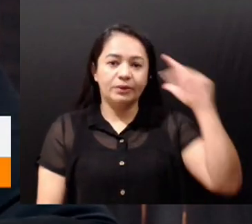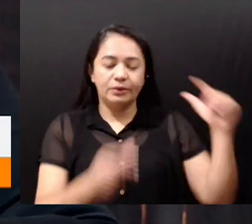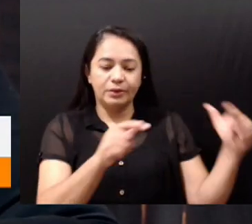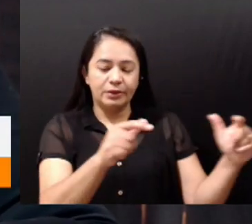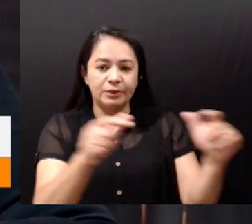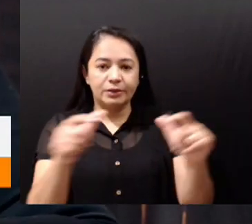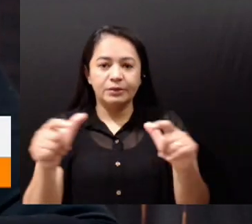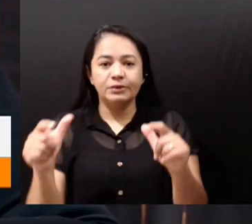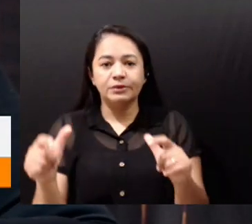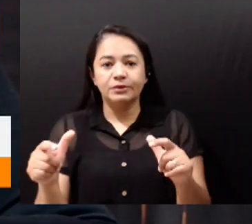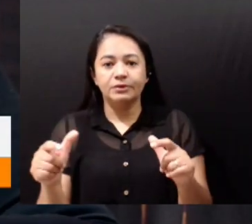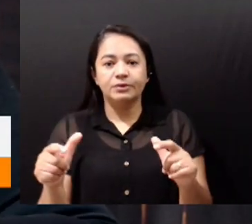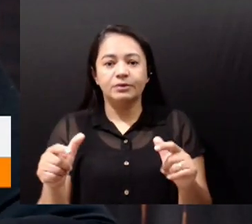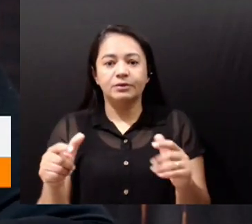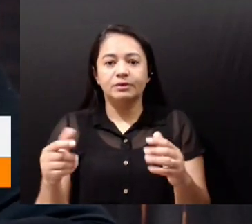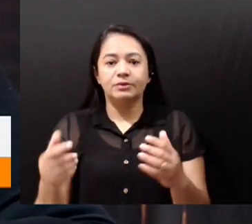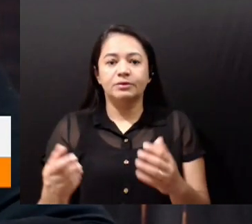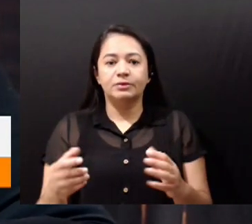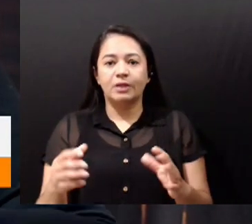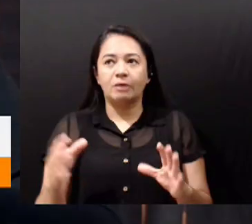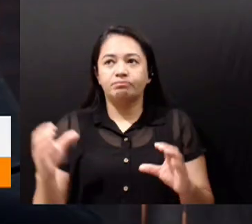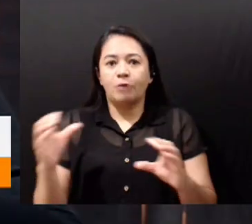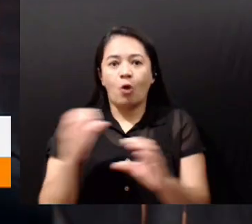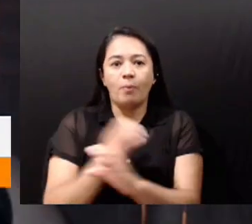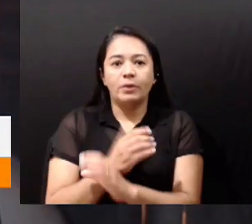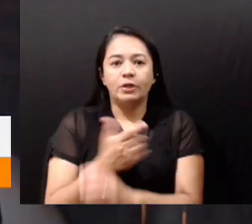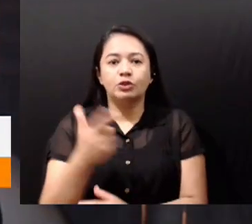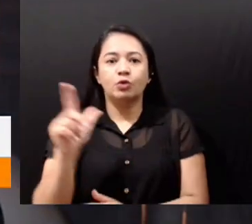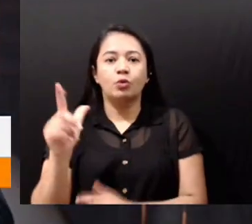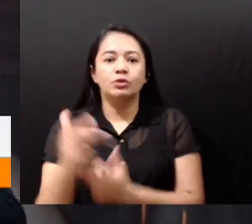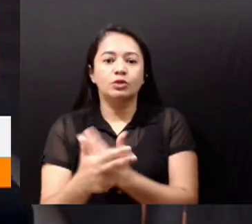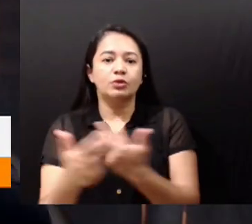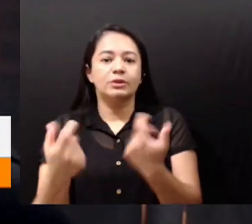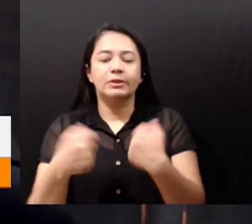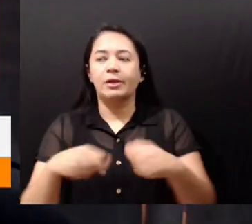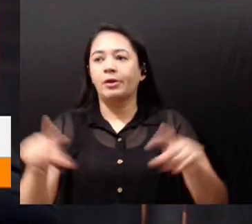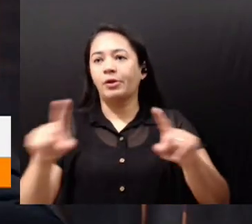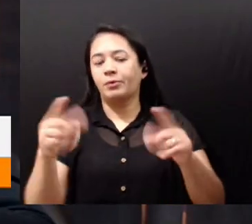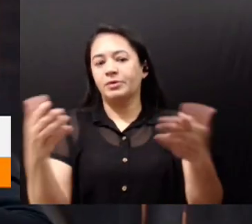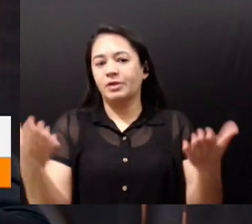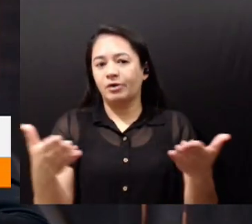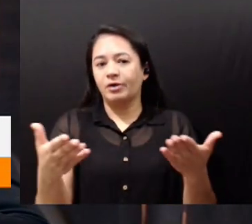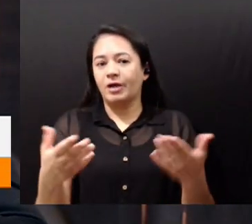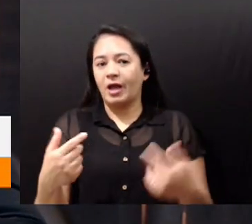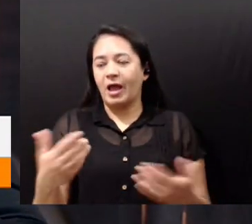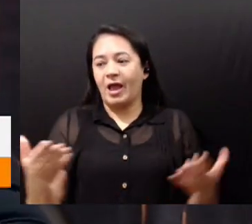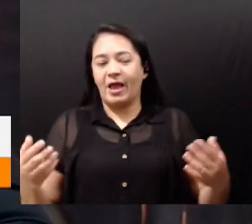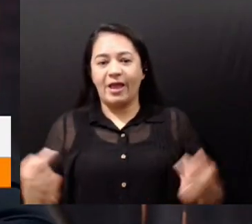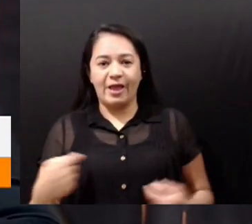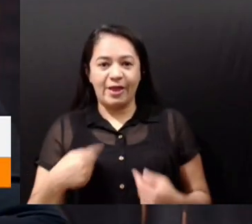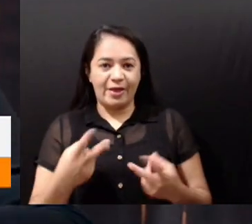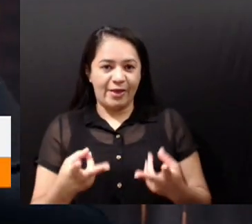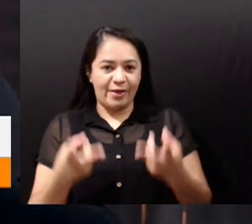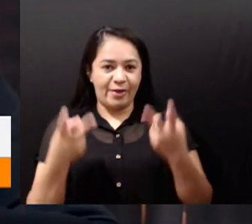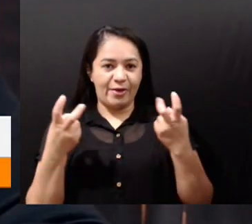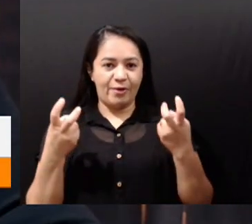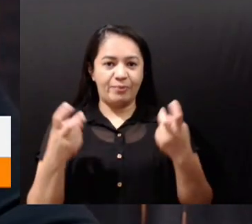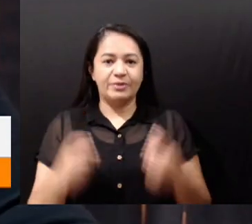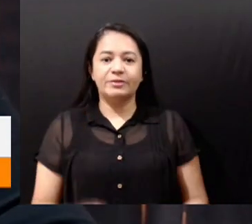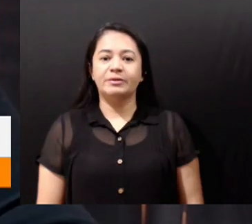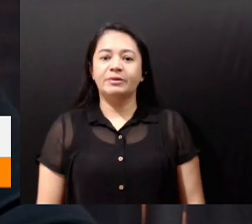sendo preenchido por algo que não precisa ser, agora eu vejo, né, que é a nossa frase da constelação, e aí